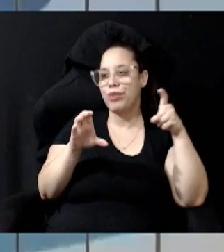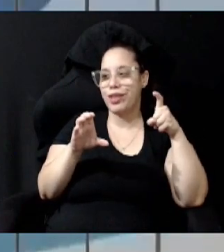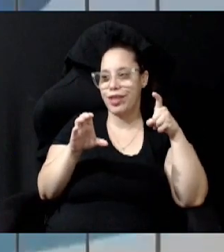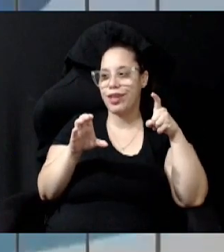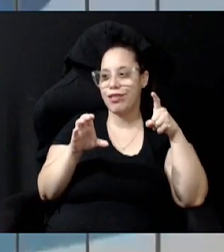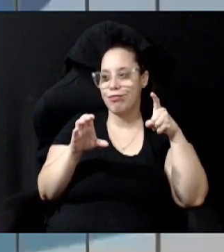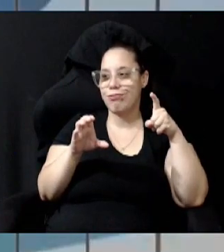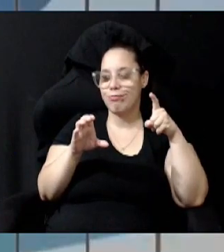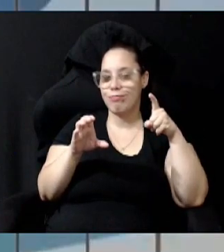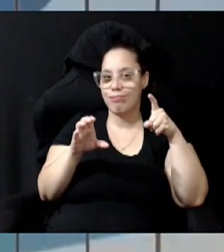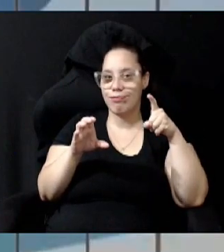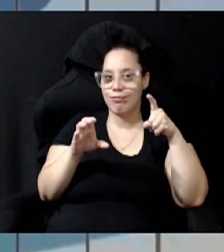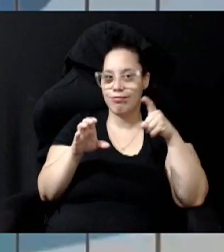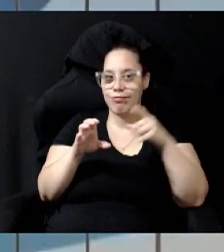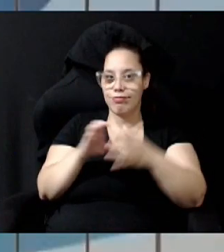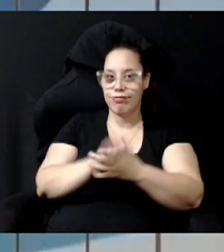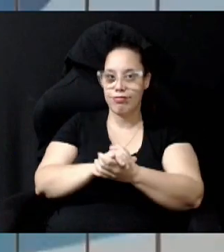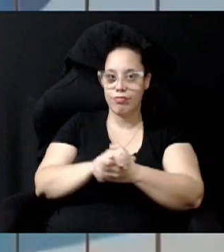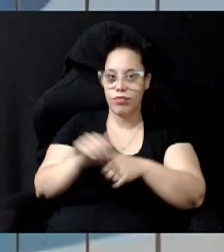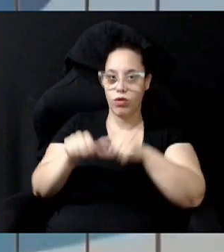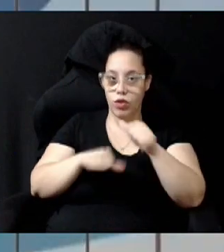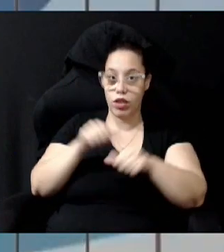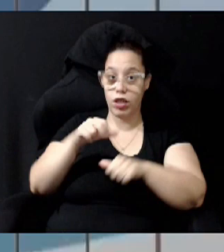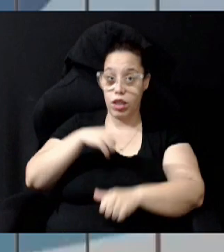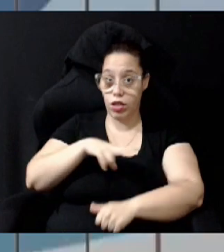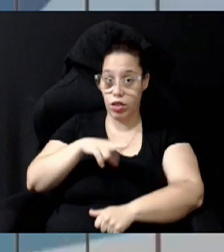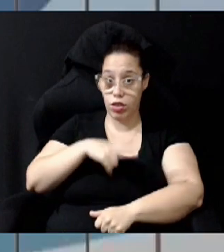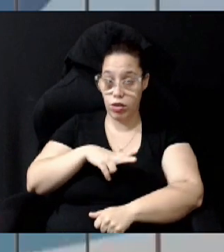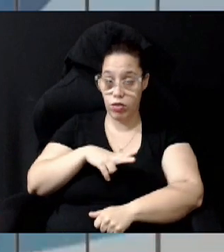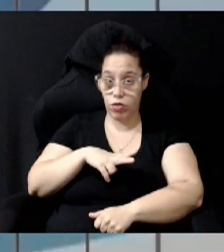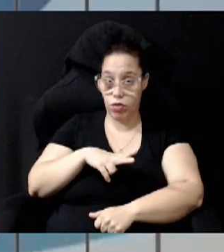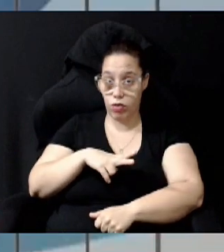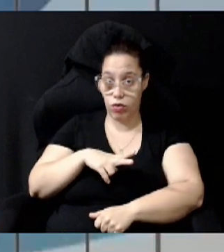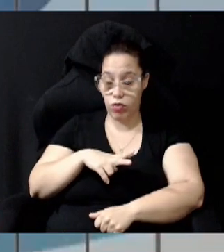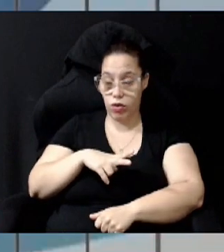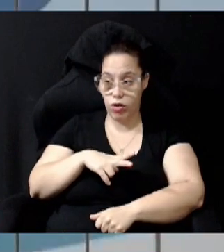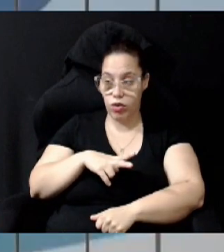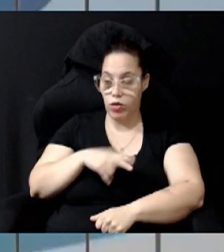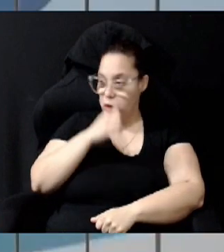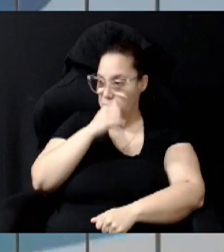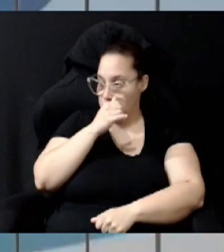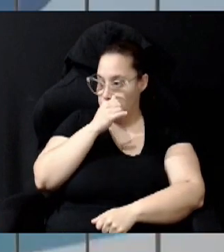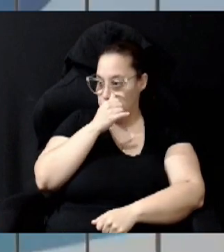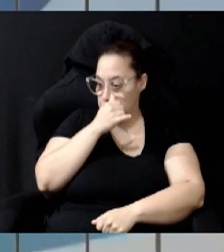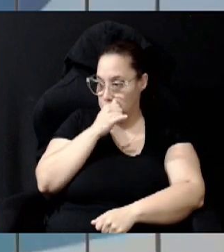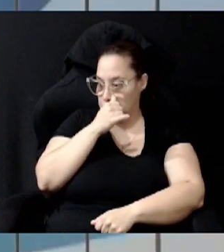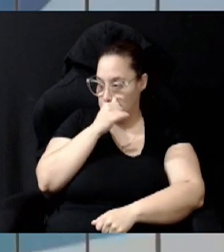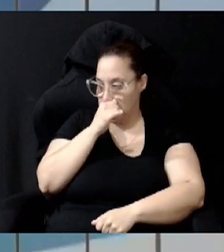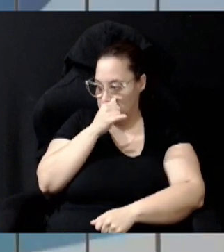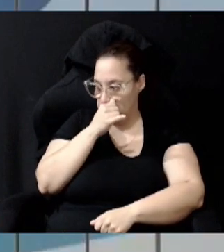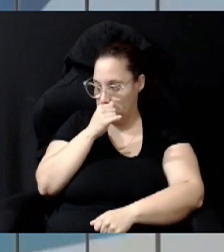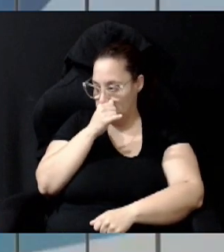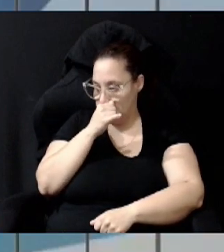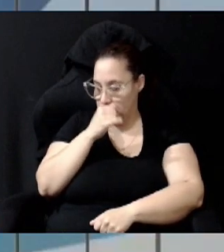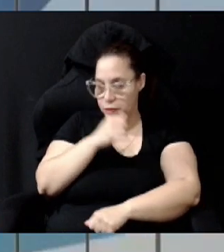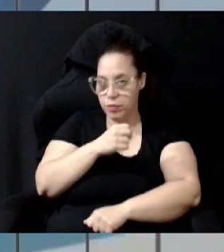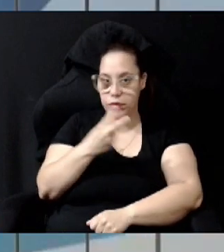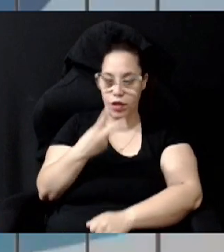da Inglaterra para transferir para Portugal, nasce a dívida externa, né? E em